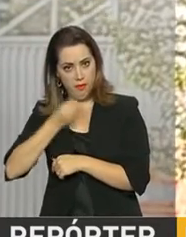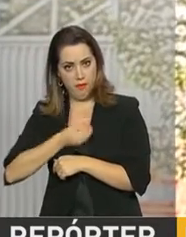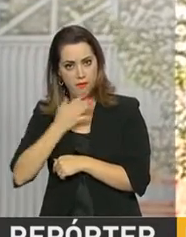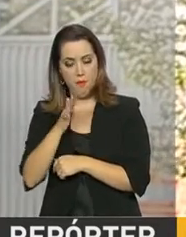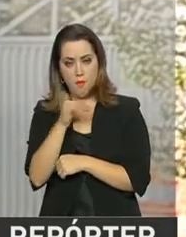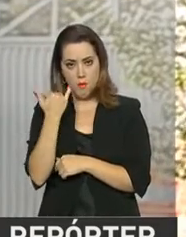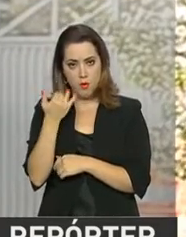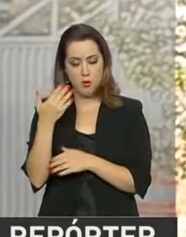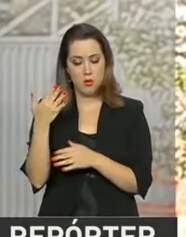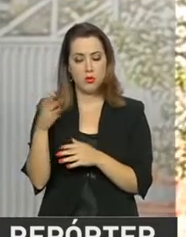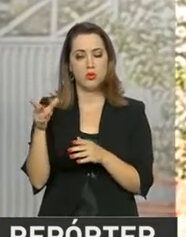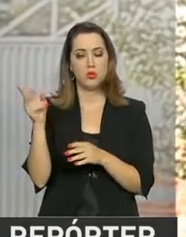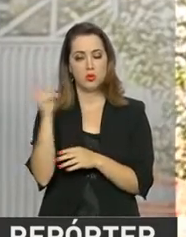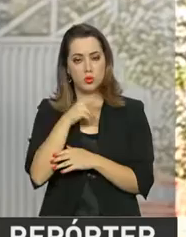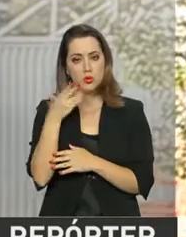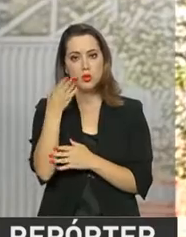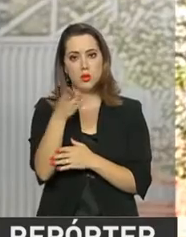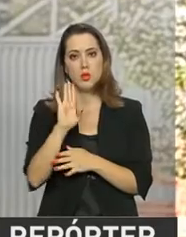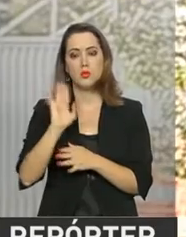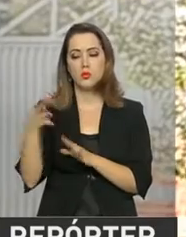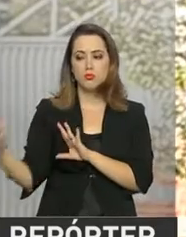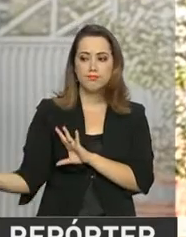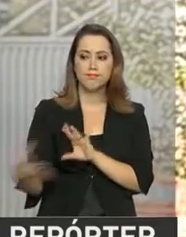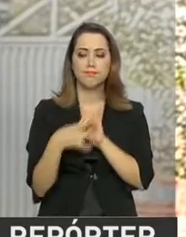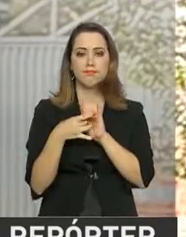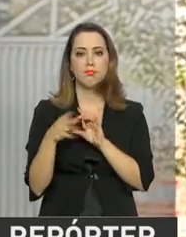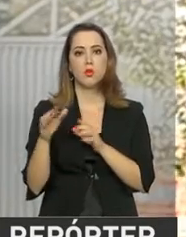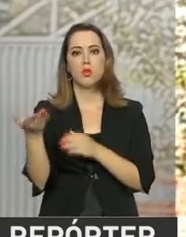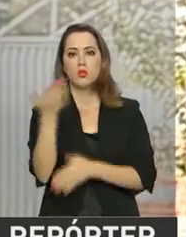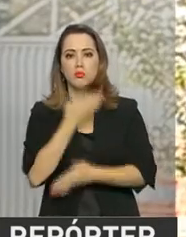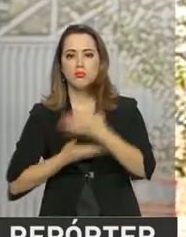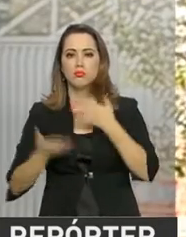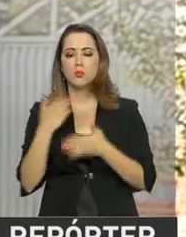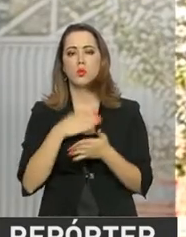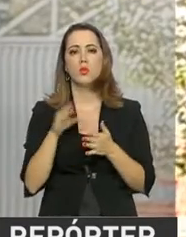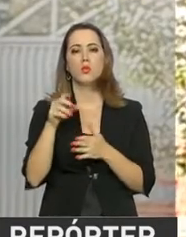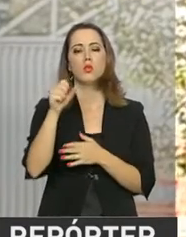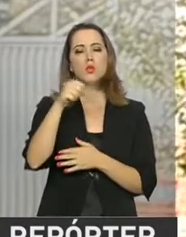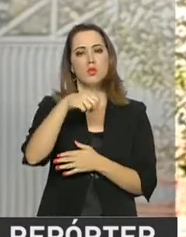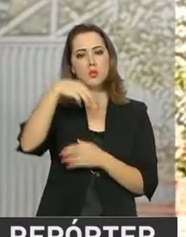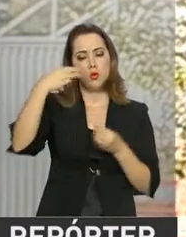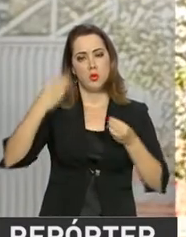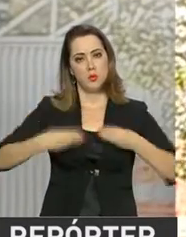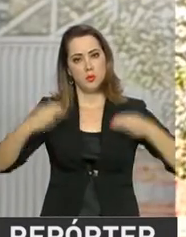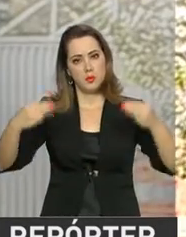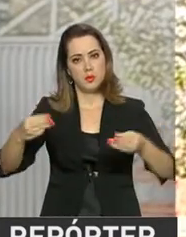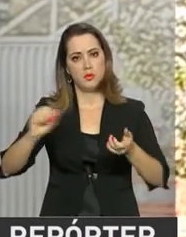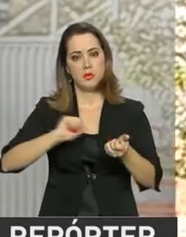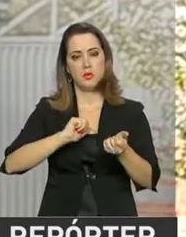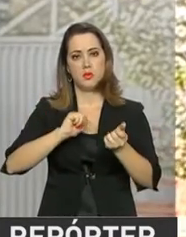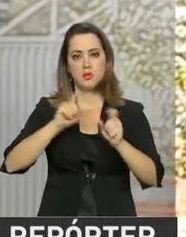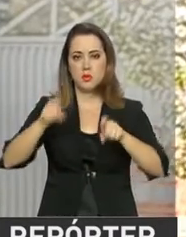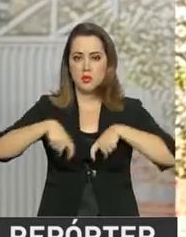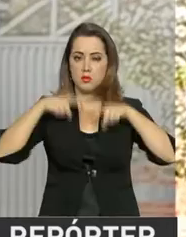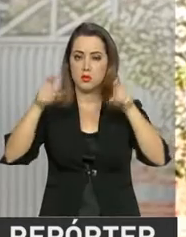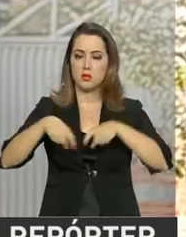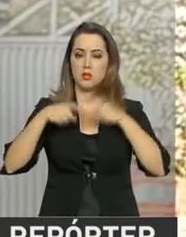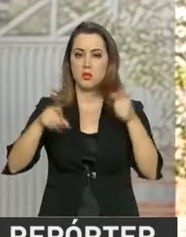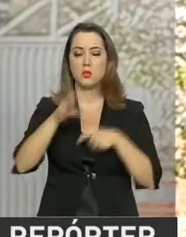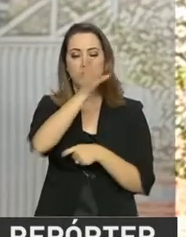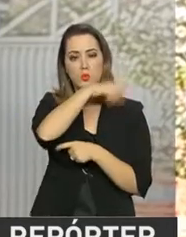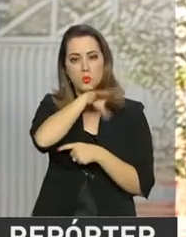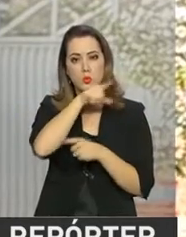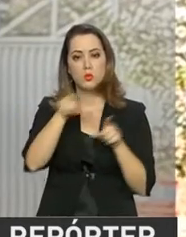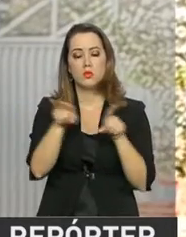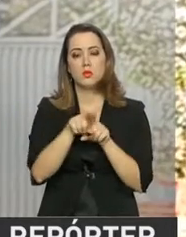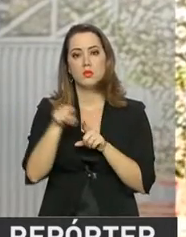o acordo foi negociado entre o departamento de saúde animal do ministério da agricultura abastecimento e pecuária e essa unidades veterinárias